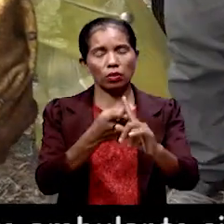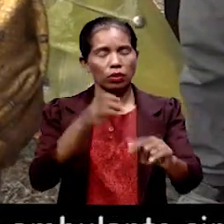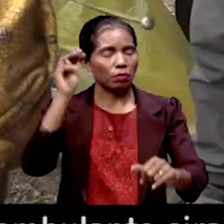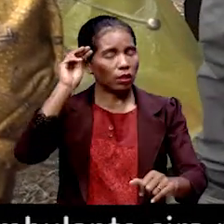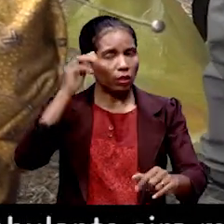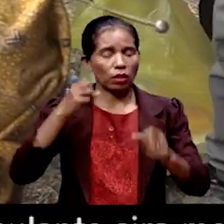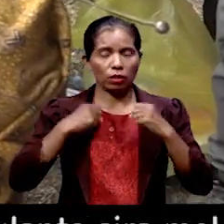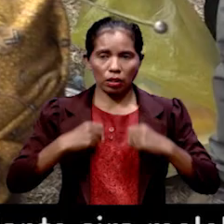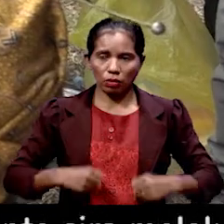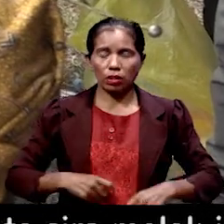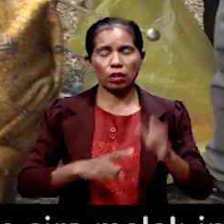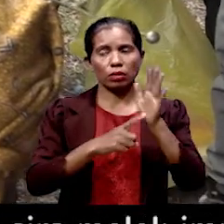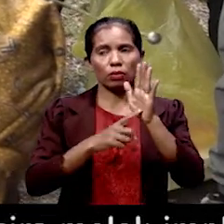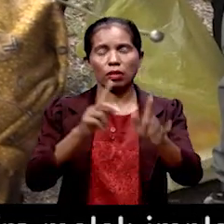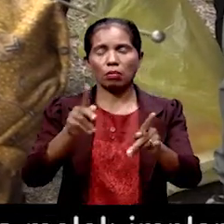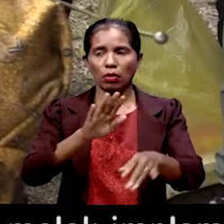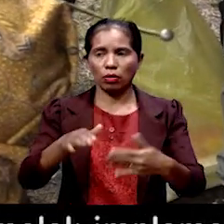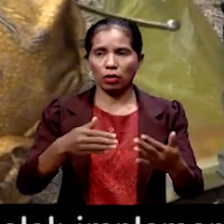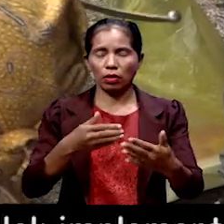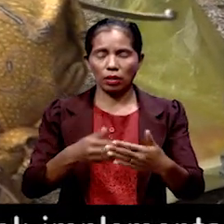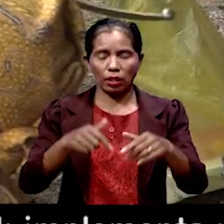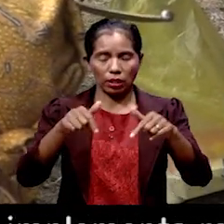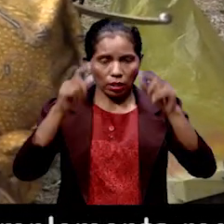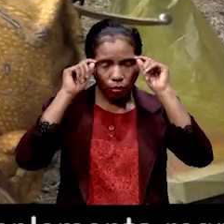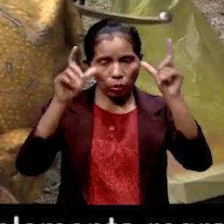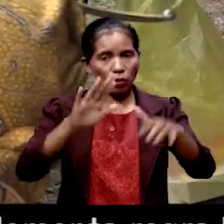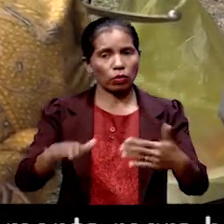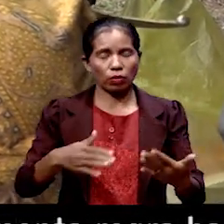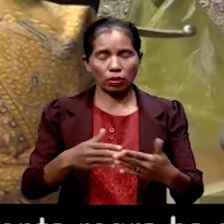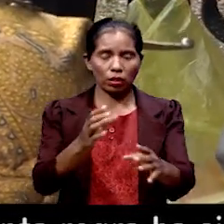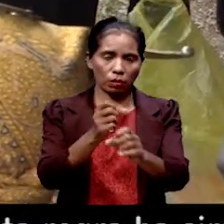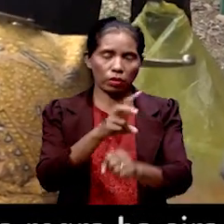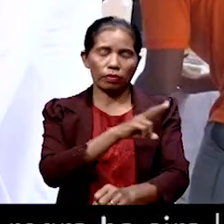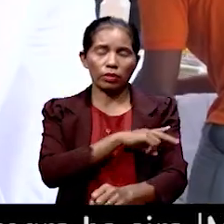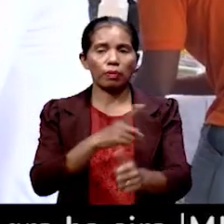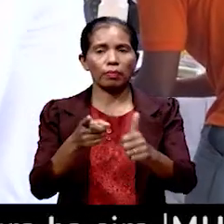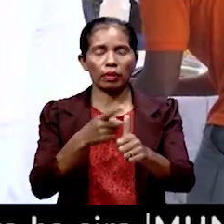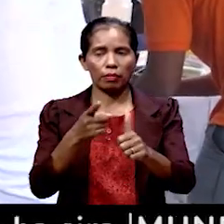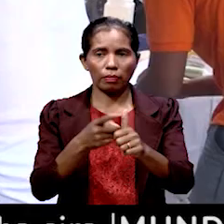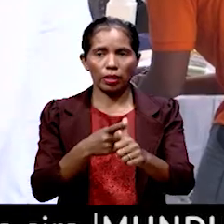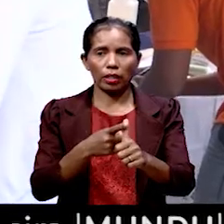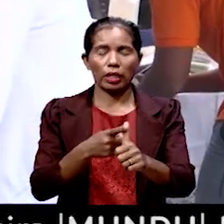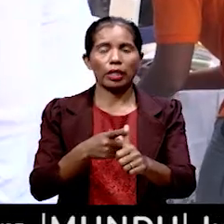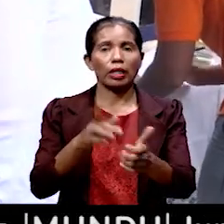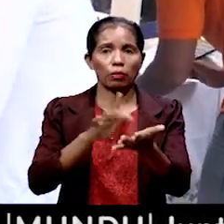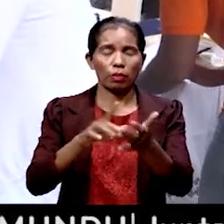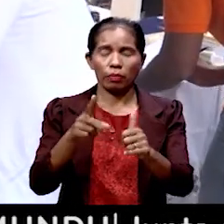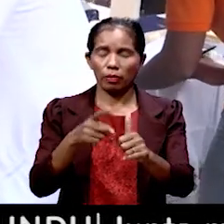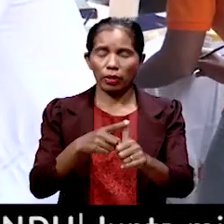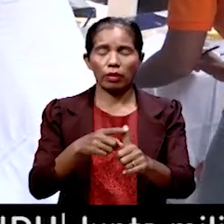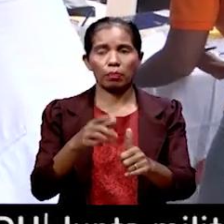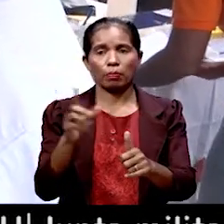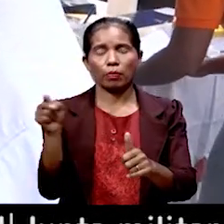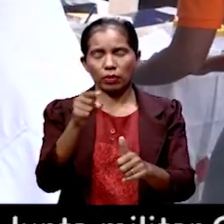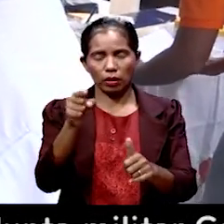tudo, cidadão Sira e a território Timor-Larantomac, nebe simo na vacina primeiro dose atinge 1% na Nurosin Lima,